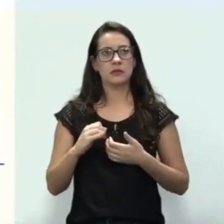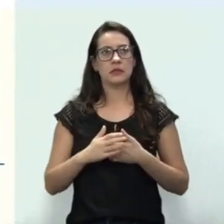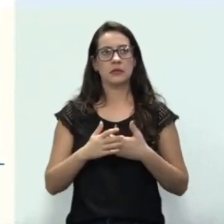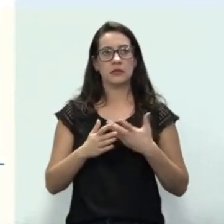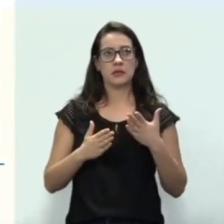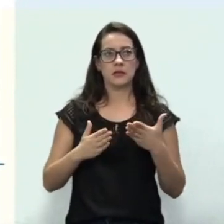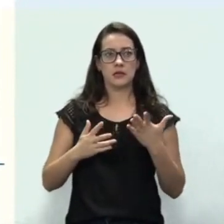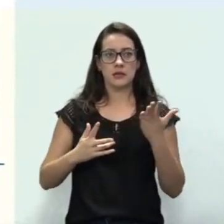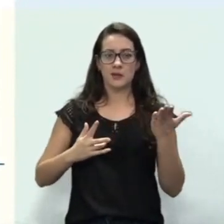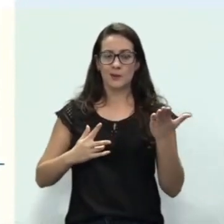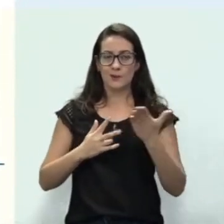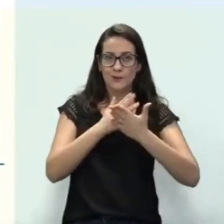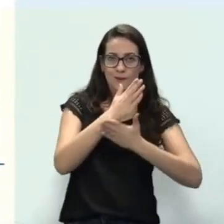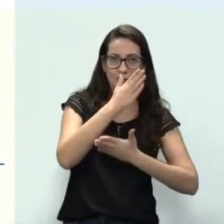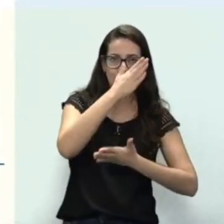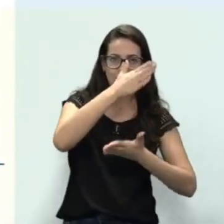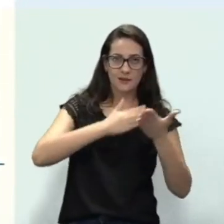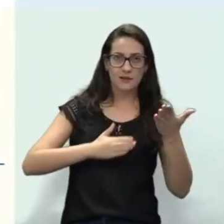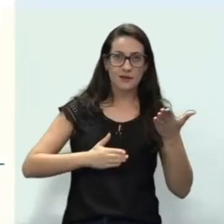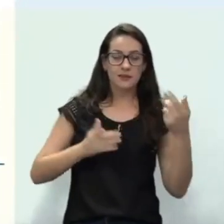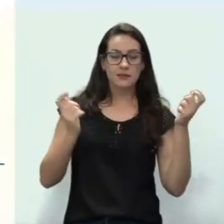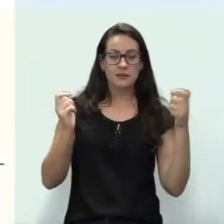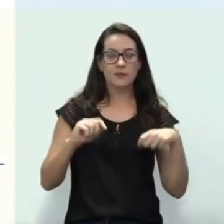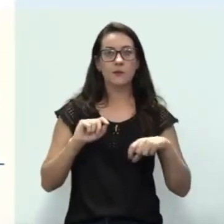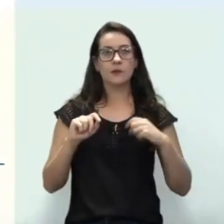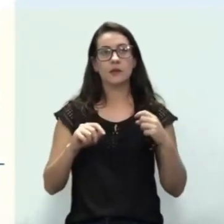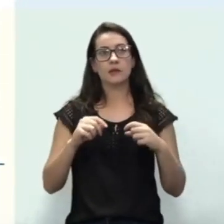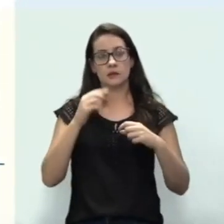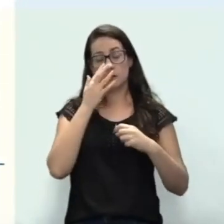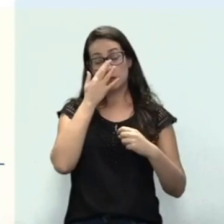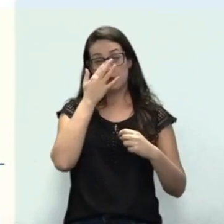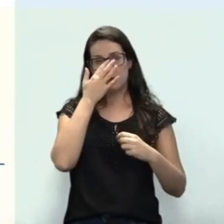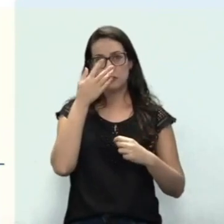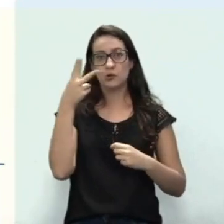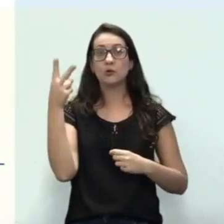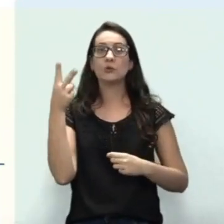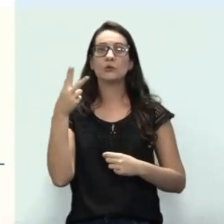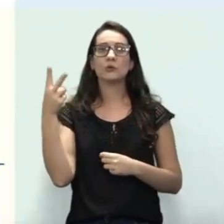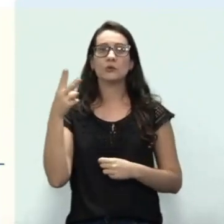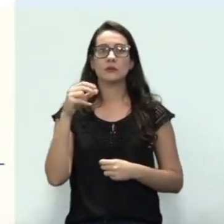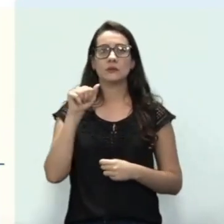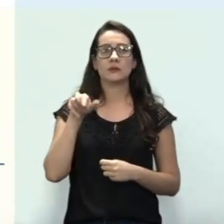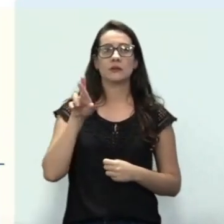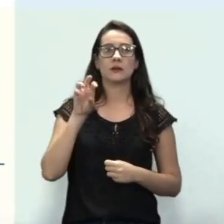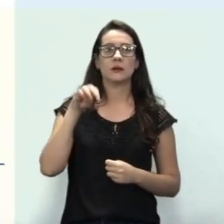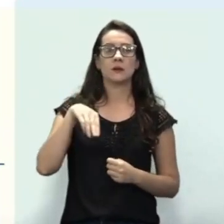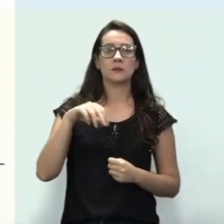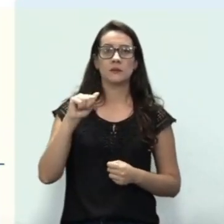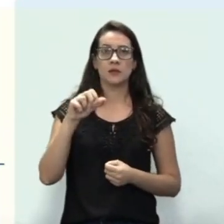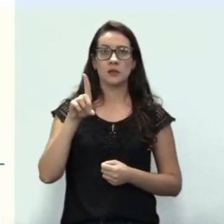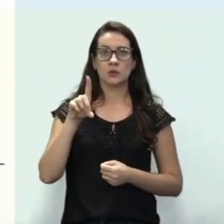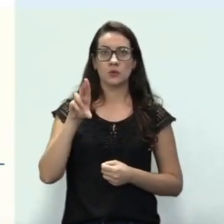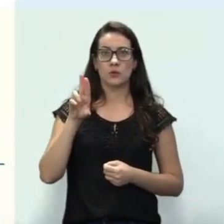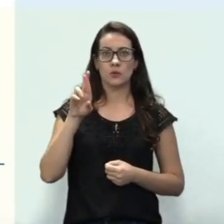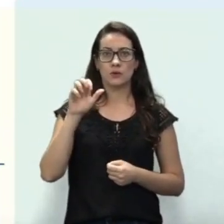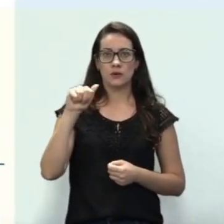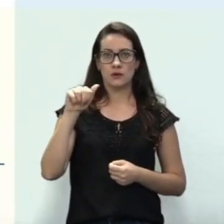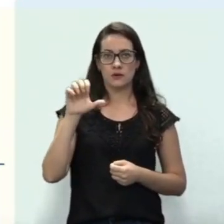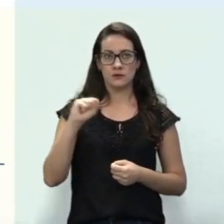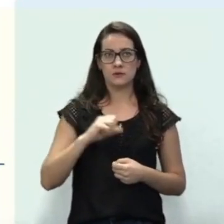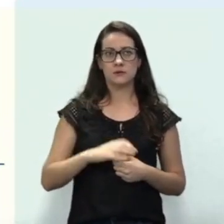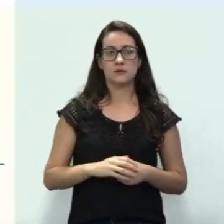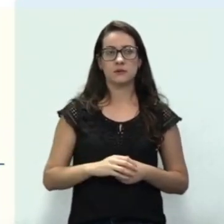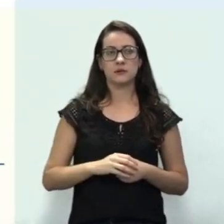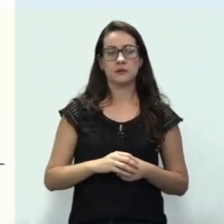seção transversal, nós teríamos apenas essas duas armaduras atuando aqui nessa extremidade. Se a